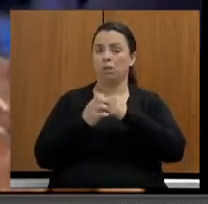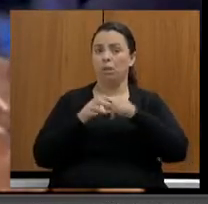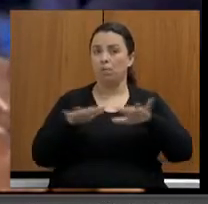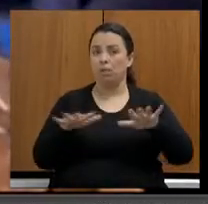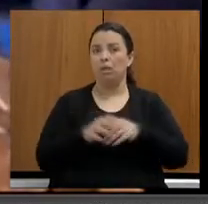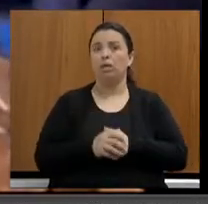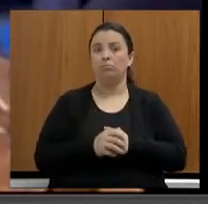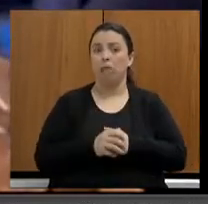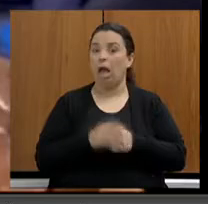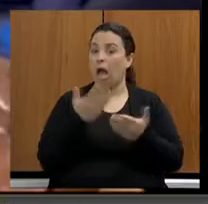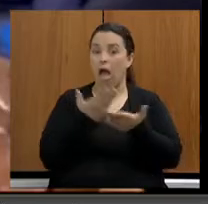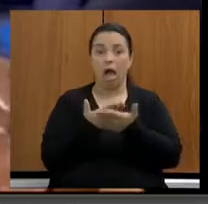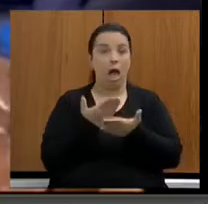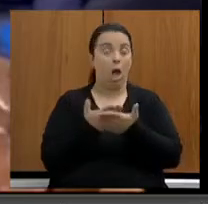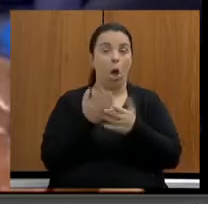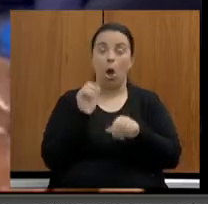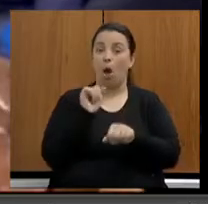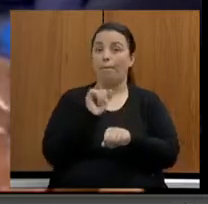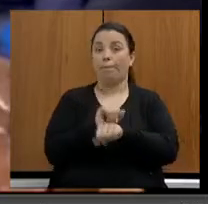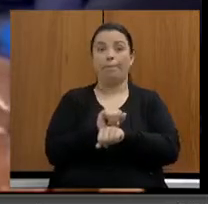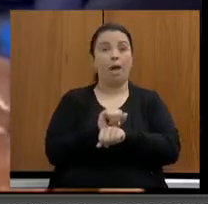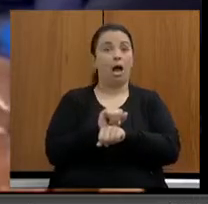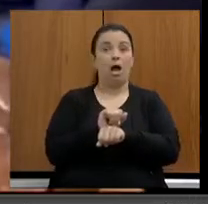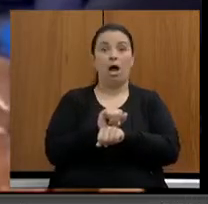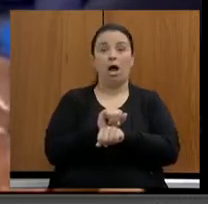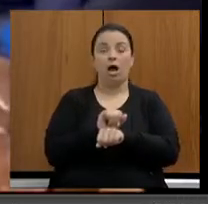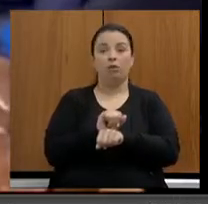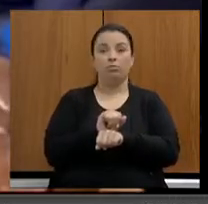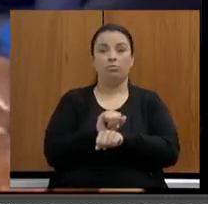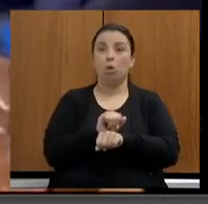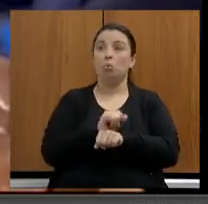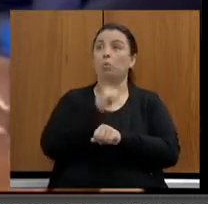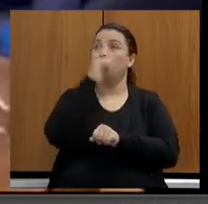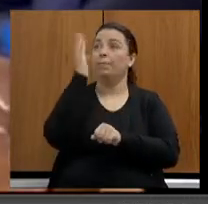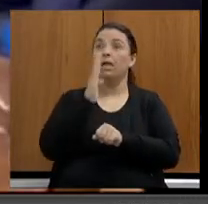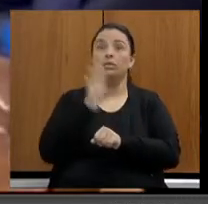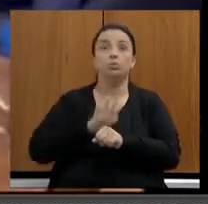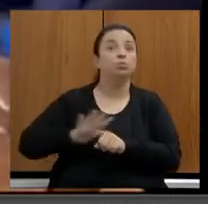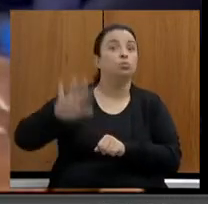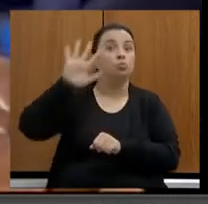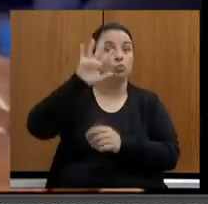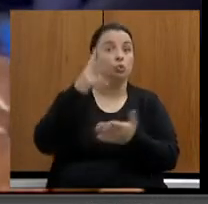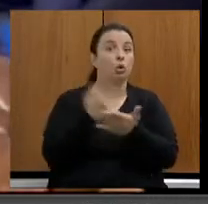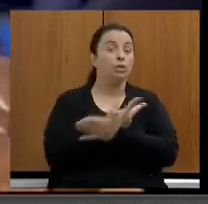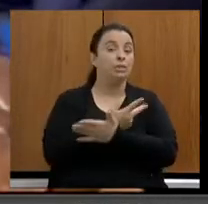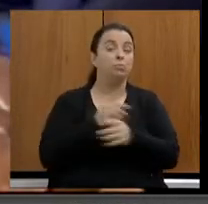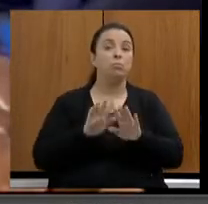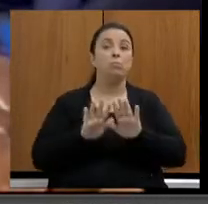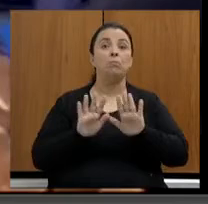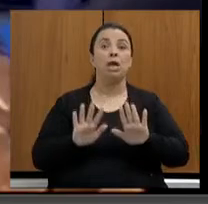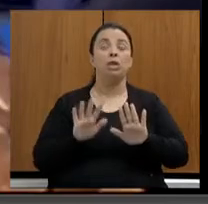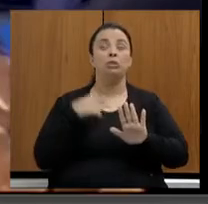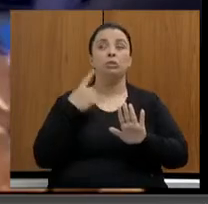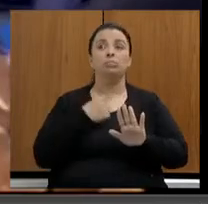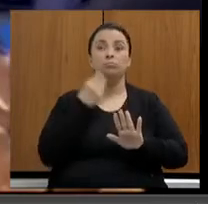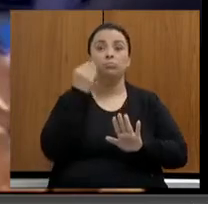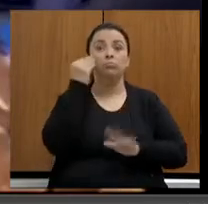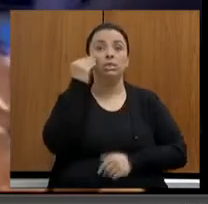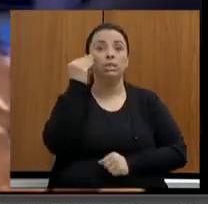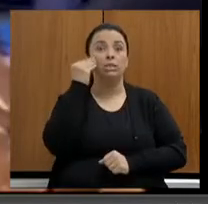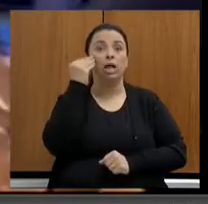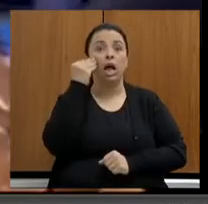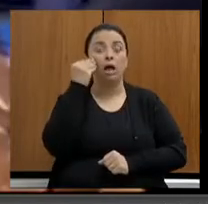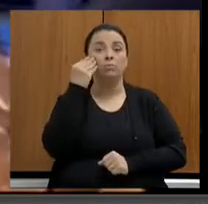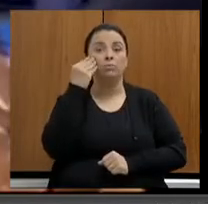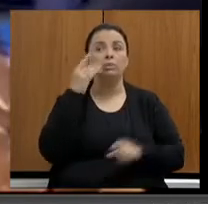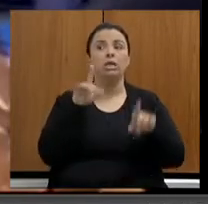dar aula Esse foi no Brasil todo mas tentamos e direi até que estruturamos um dos